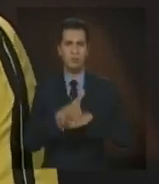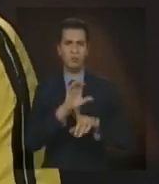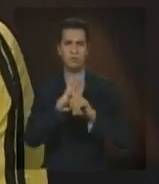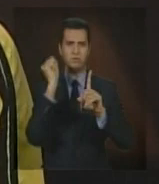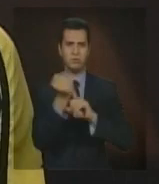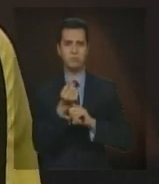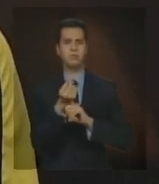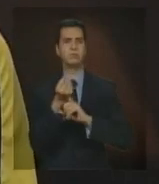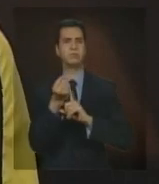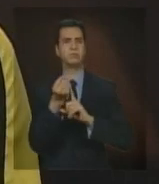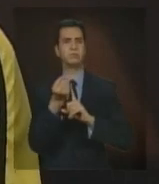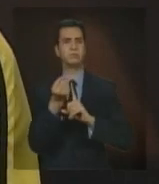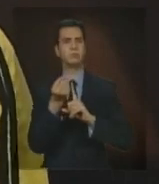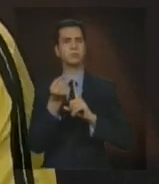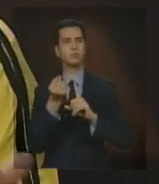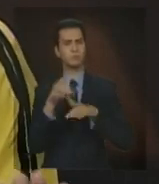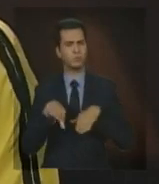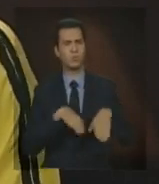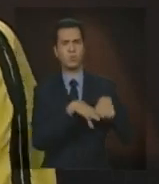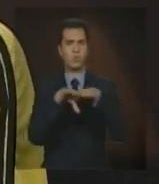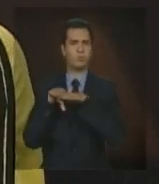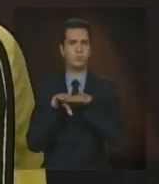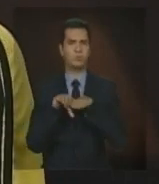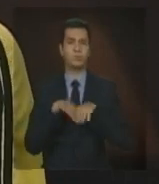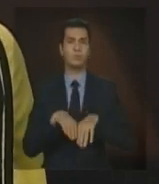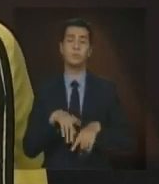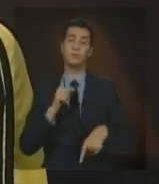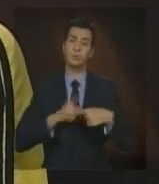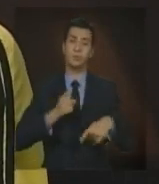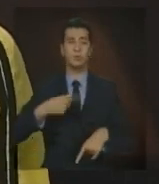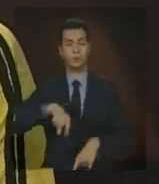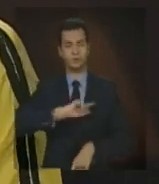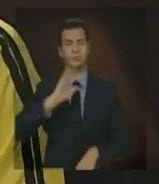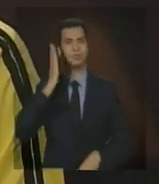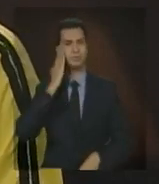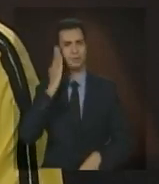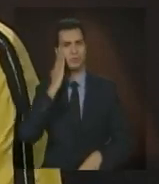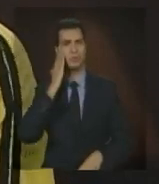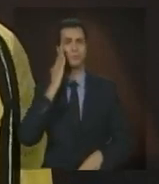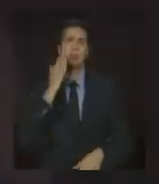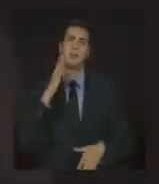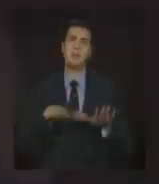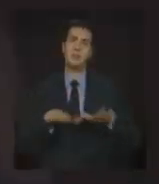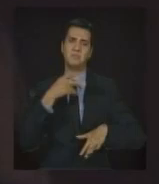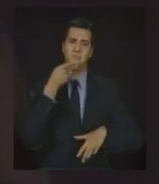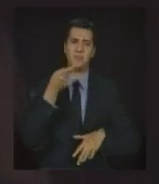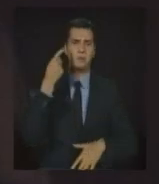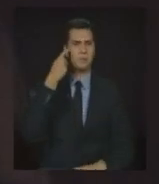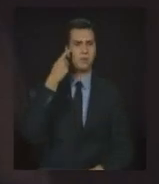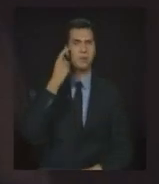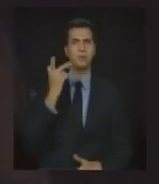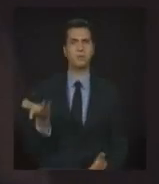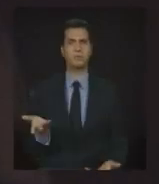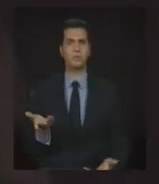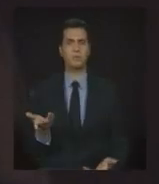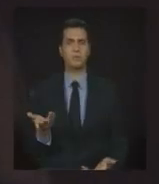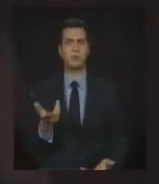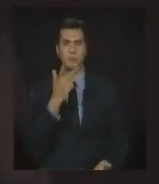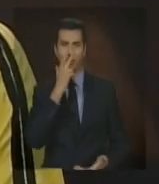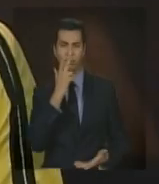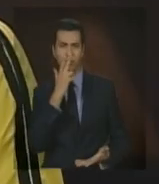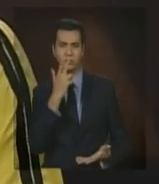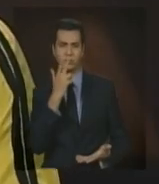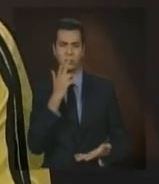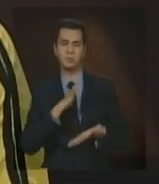de igualdade, porque a gente sabe, por mais que a gente diga que não existe ainda, né? Ou que tenha diminuído